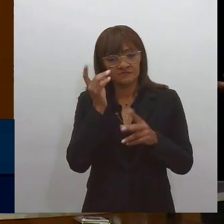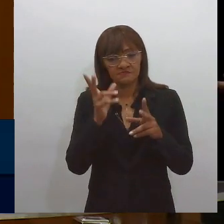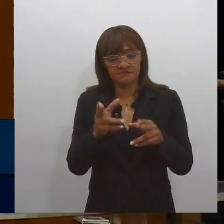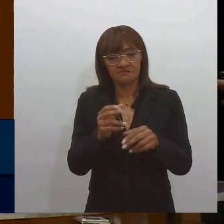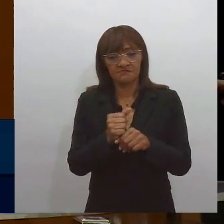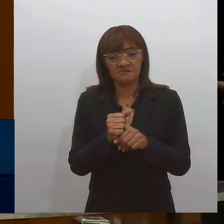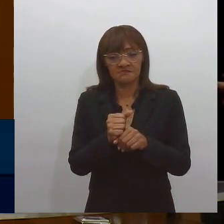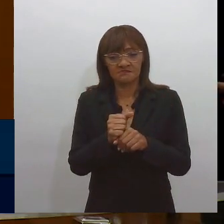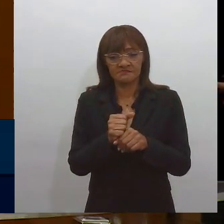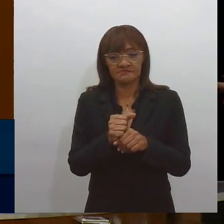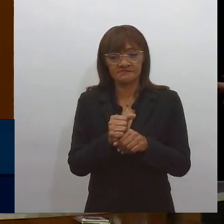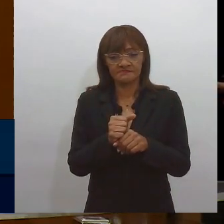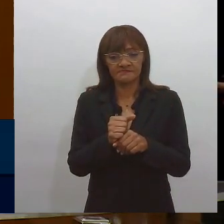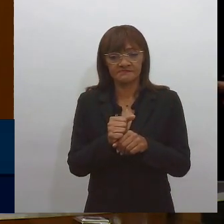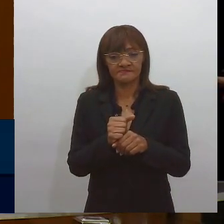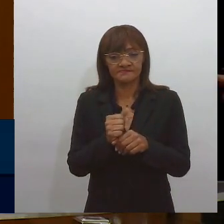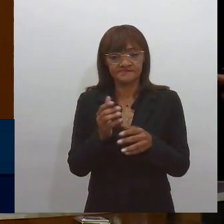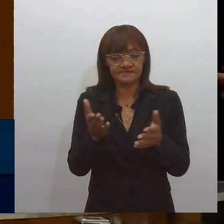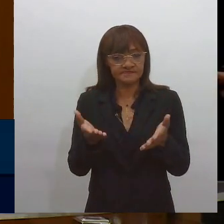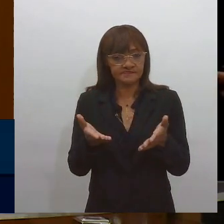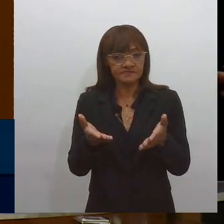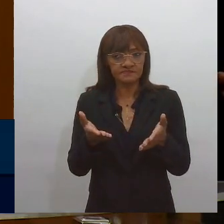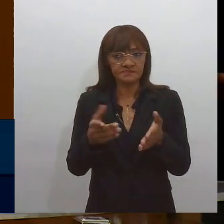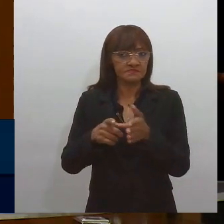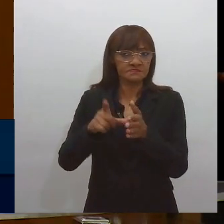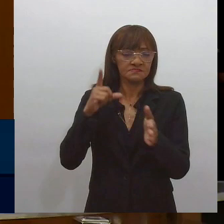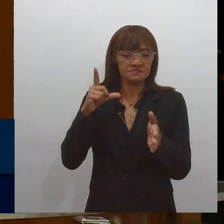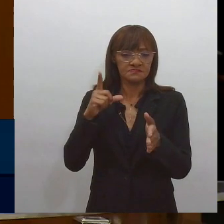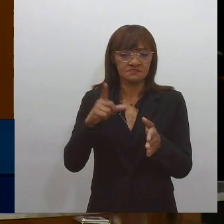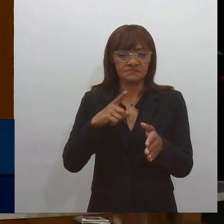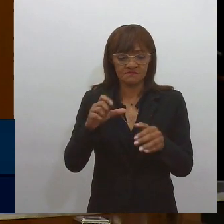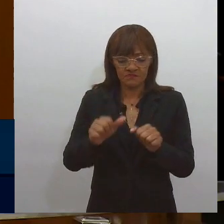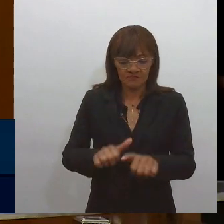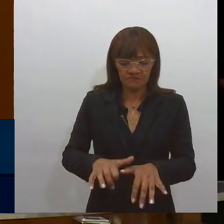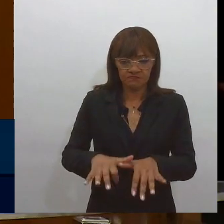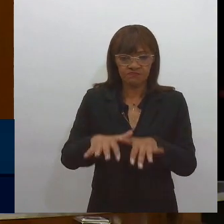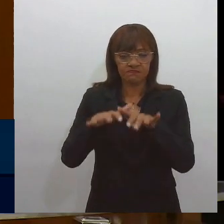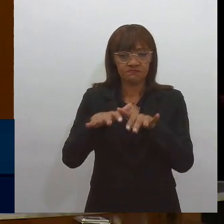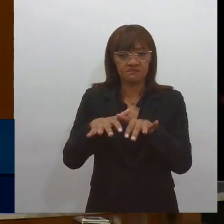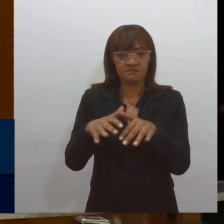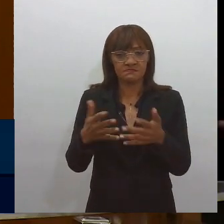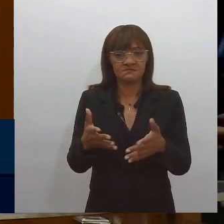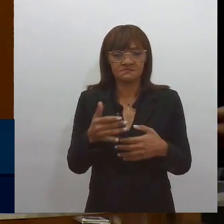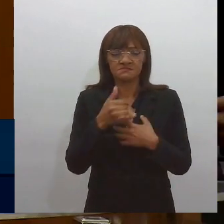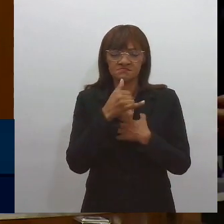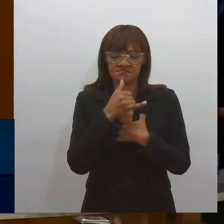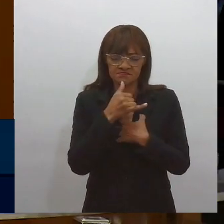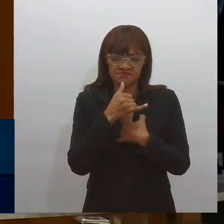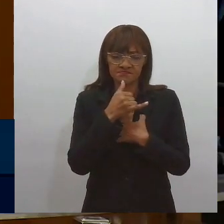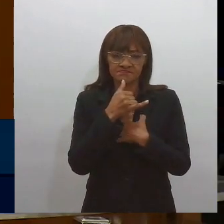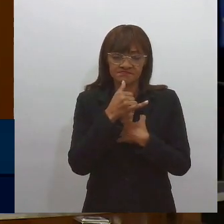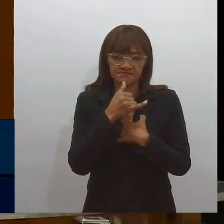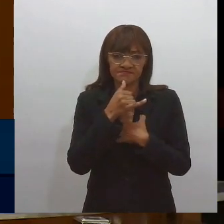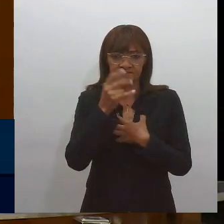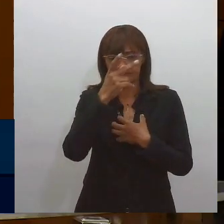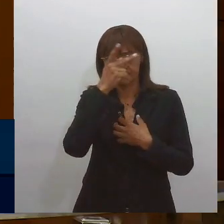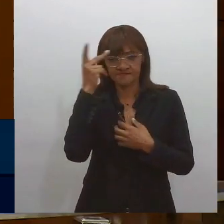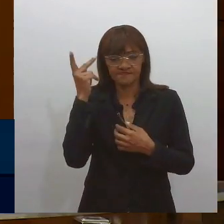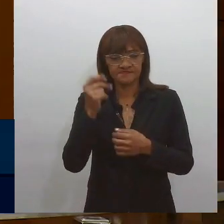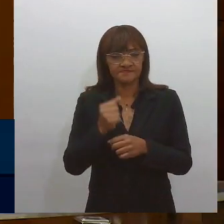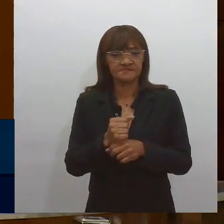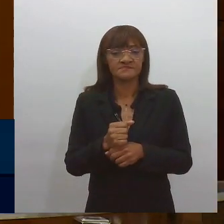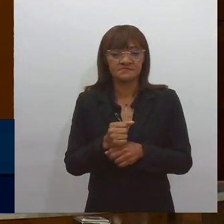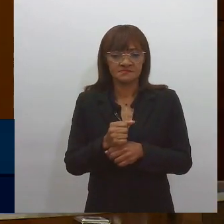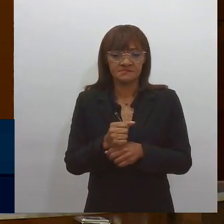existia de alargamentos Ou seja é muito triste você ver ali Porto Alegre e outras cidades na aquelas condições famílias que perderam